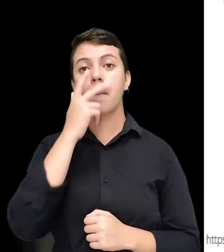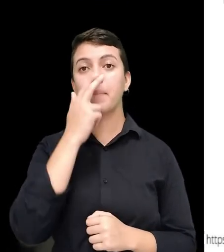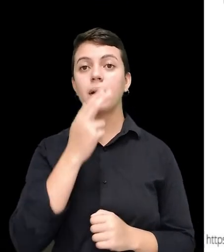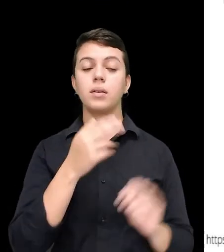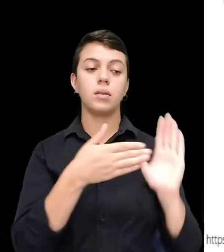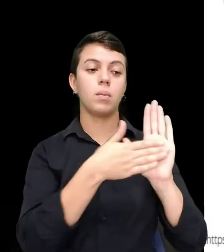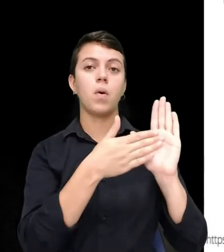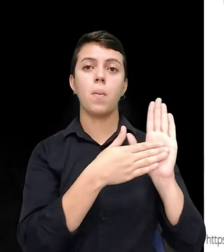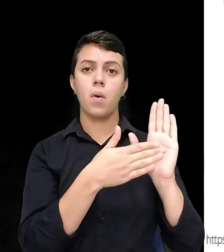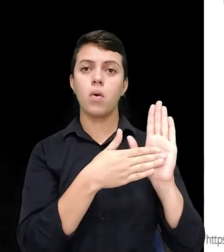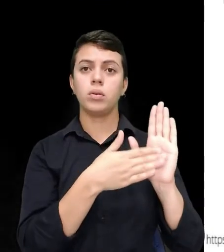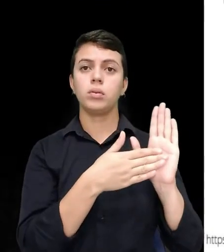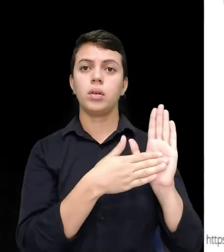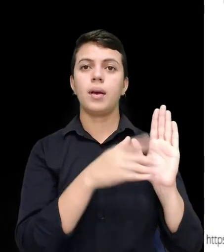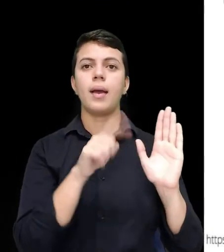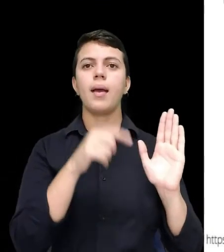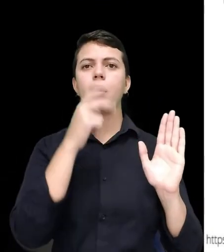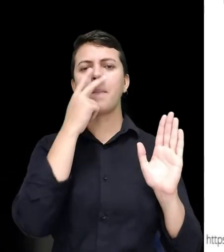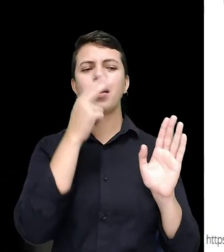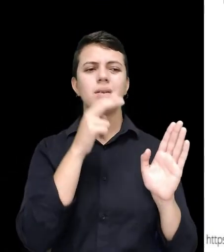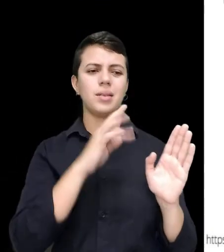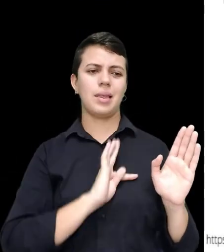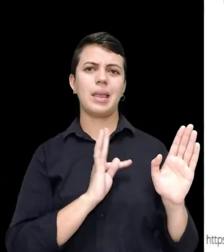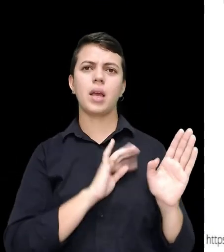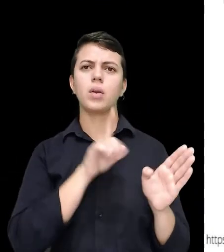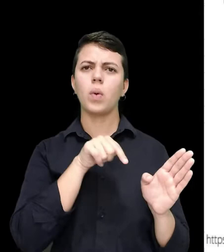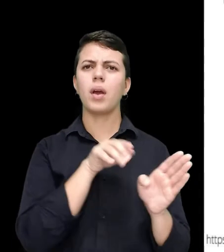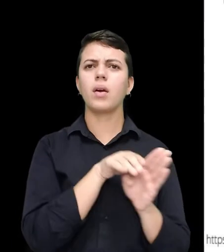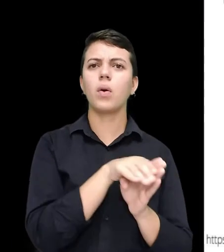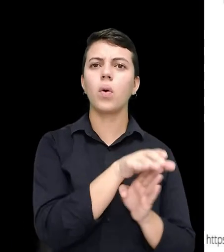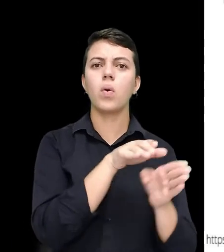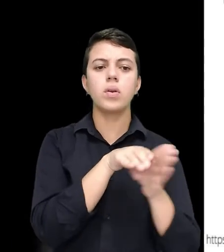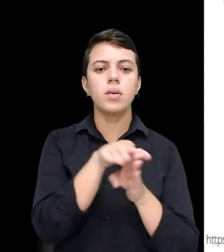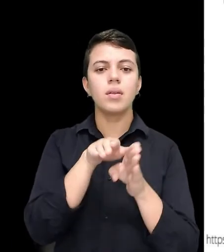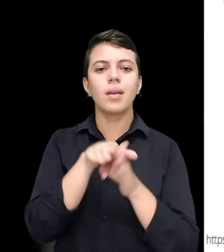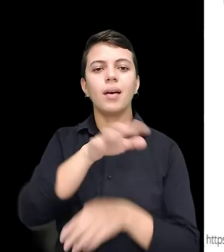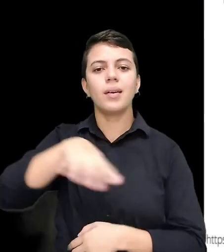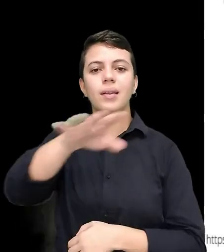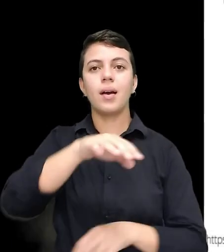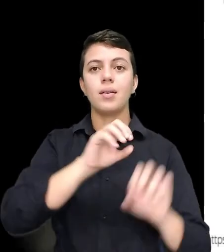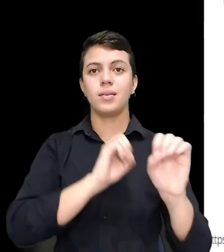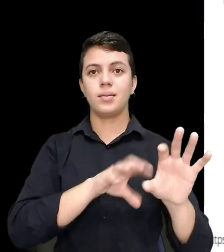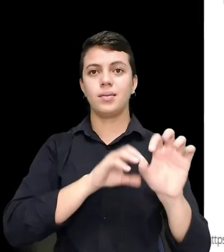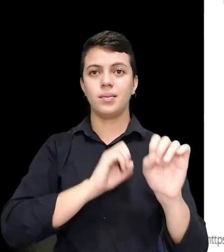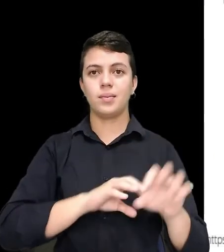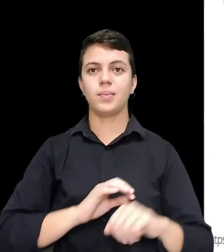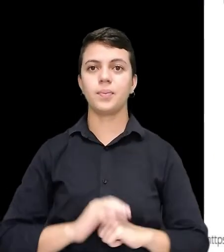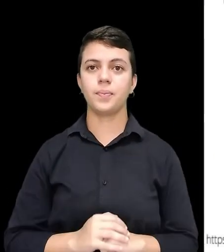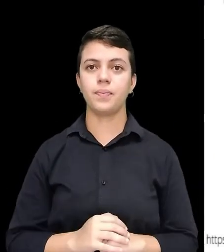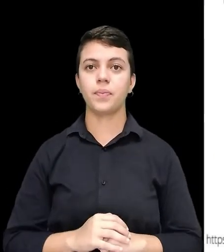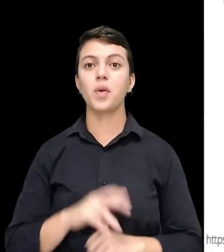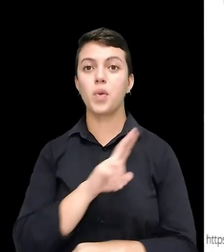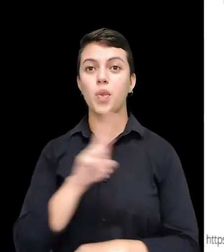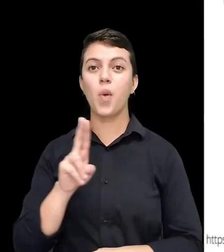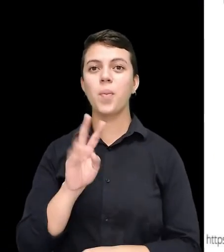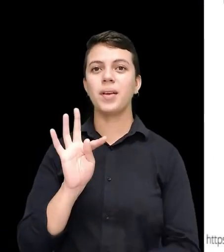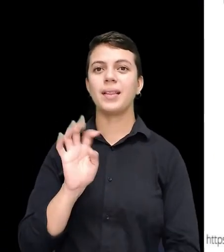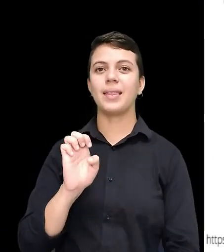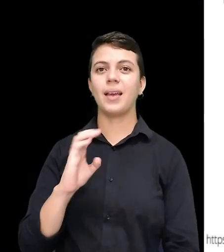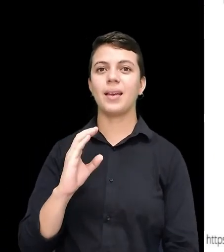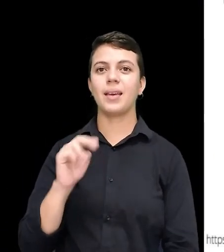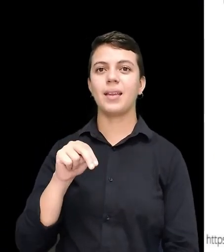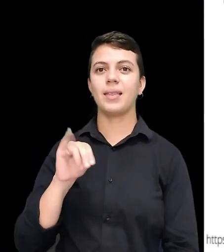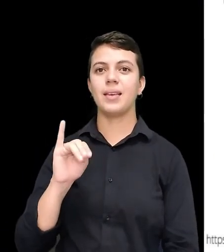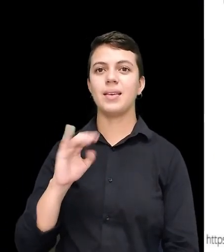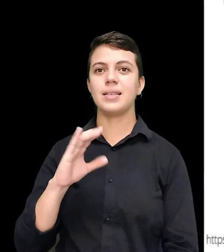muito mais o aspecto instrucionista, né, da educação, né, como o próprio nome já